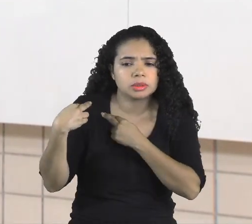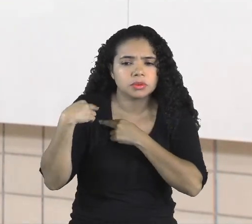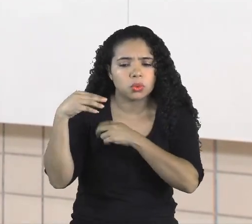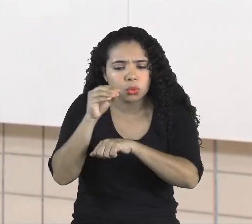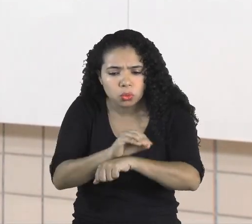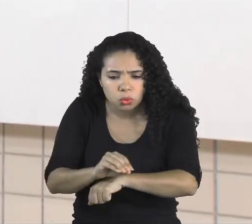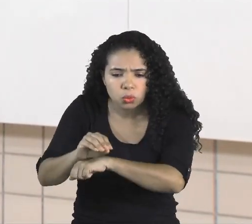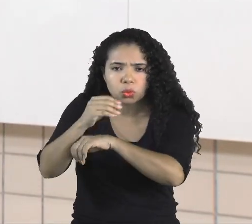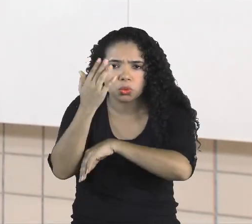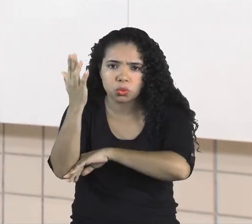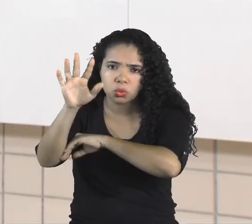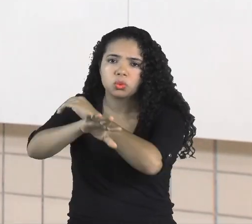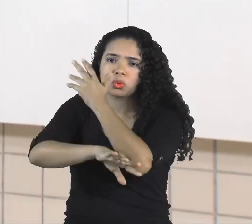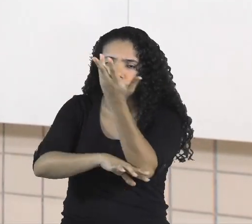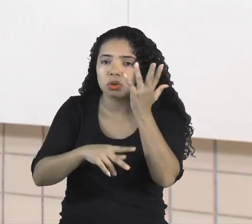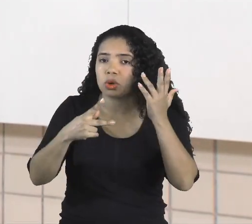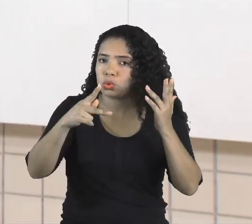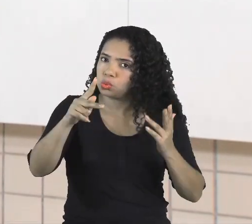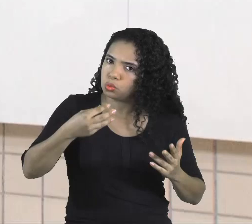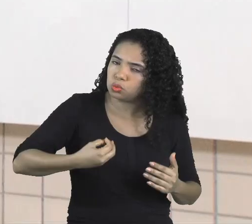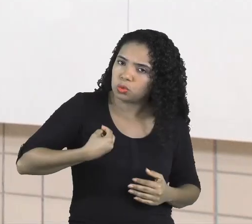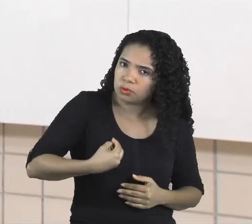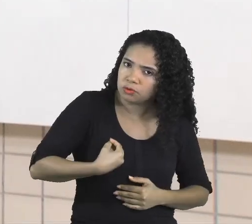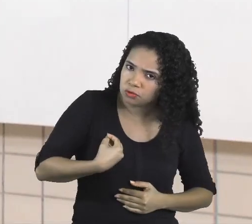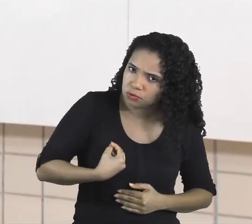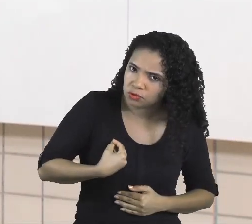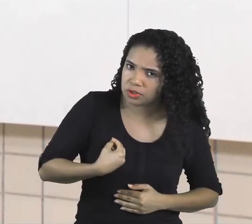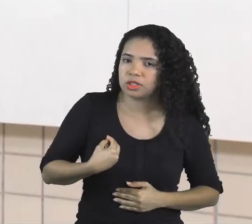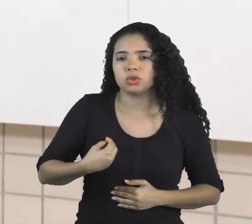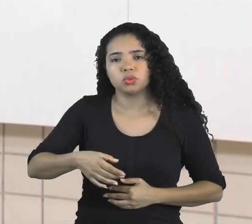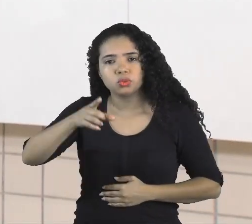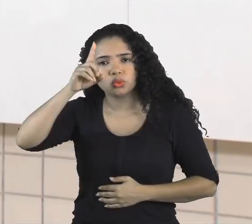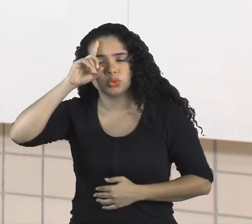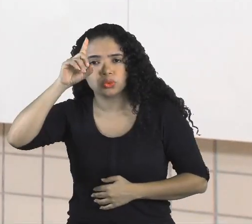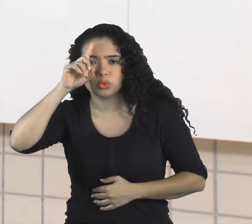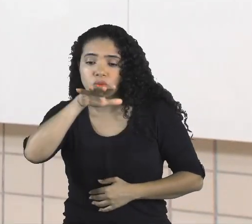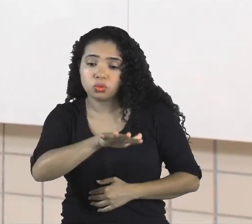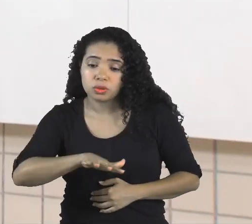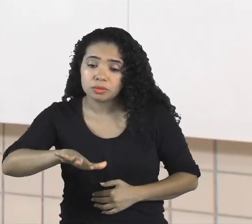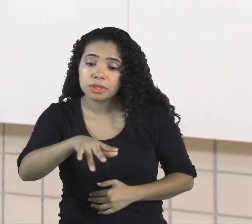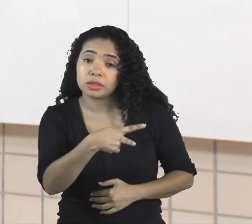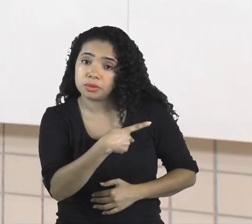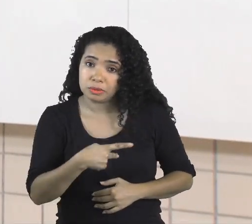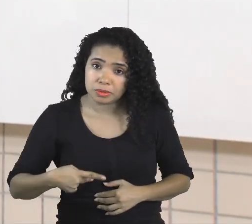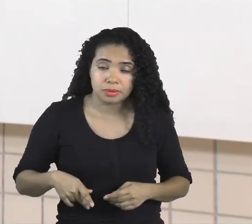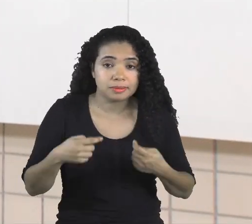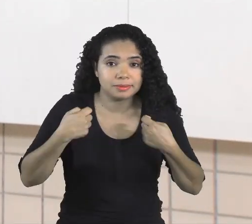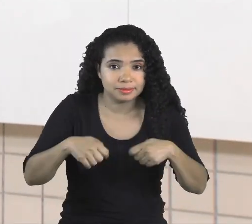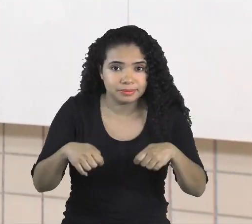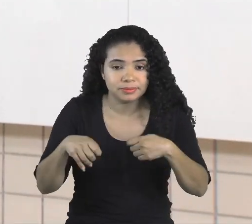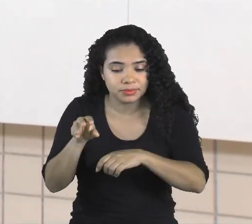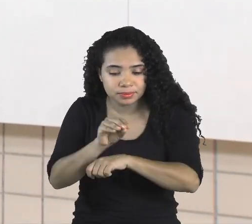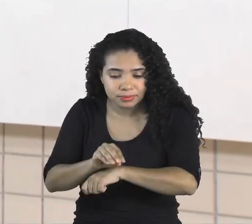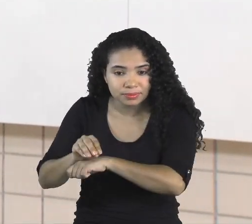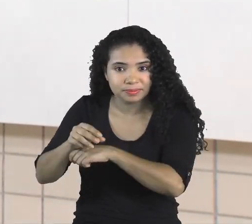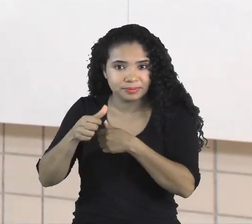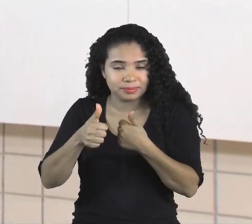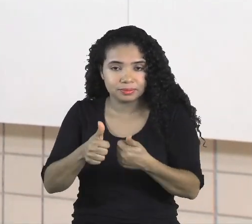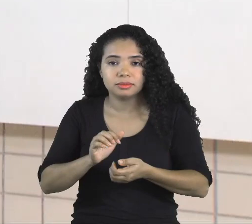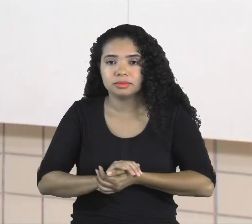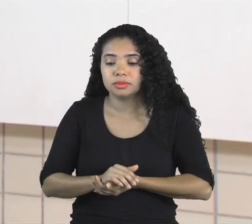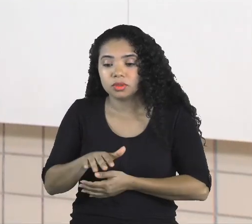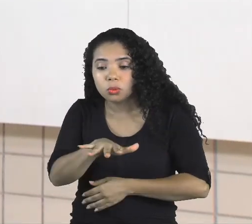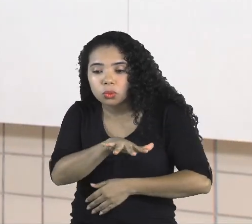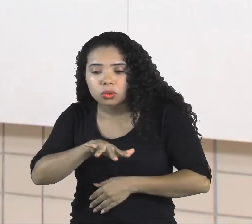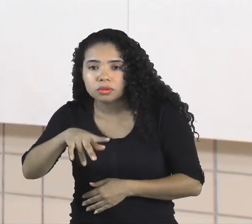deve fazer parte da sua vida, da sua rotina. Um espaço público precisa ser preservado. Os